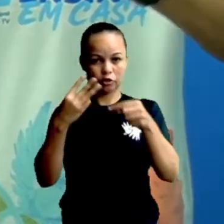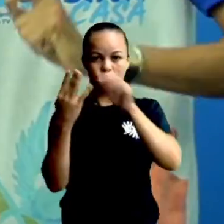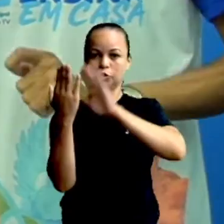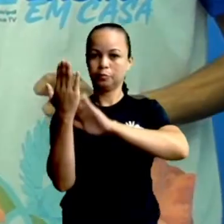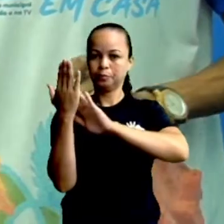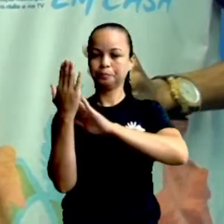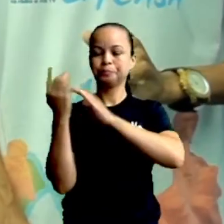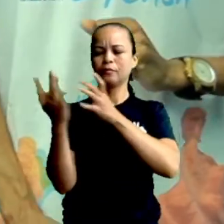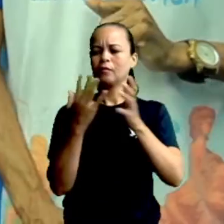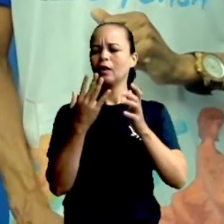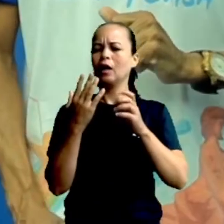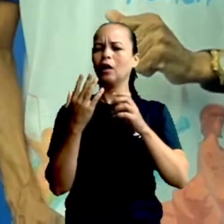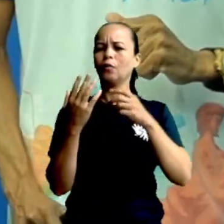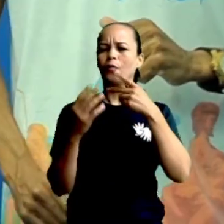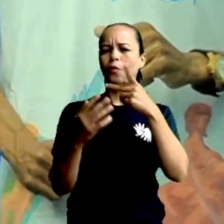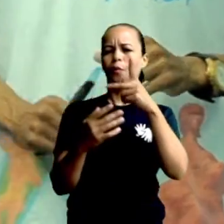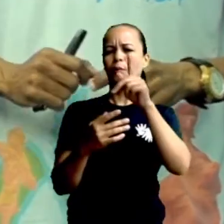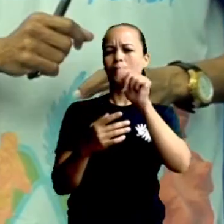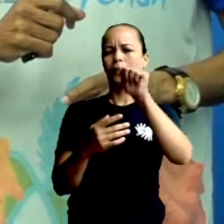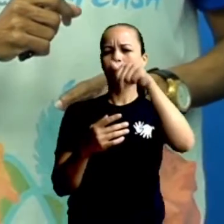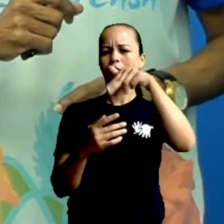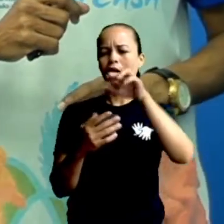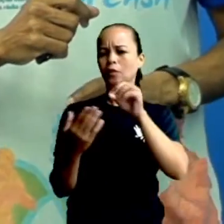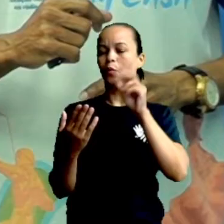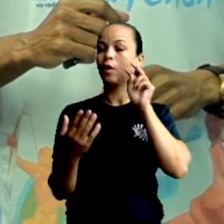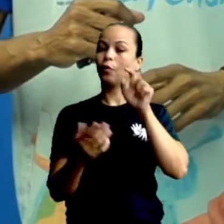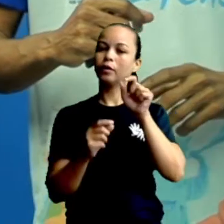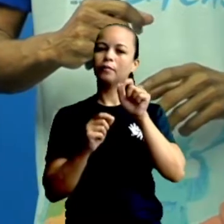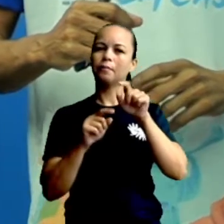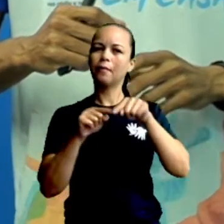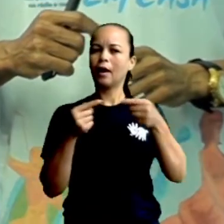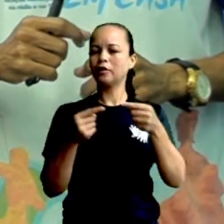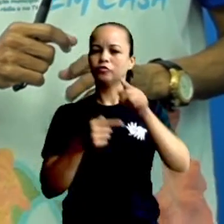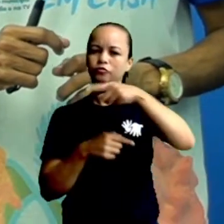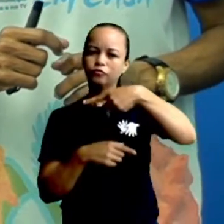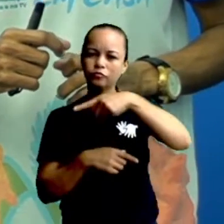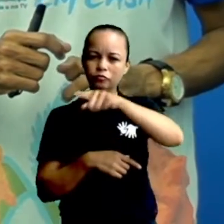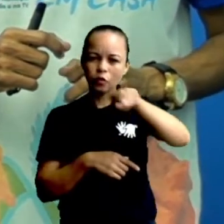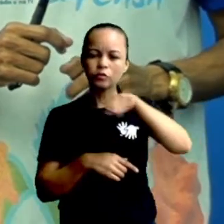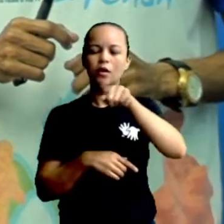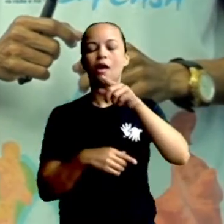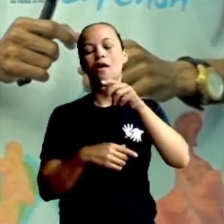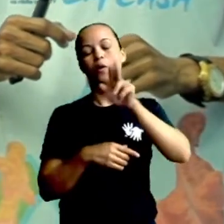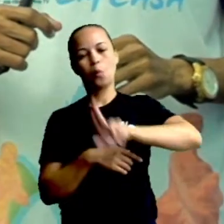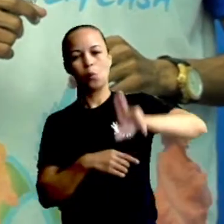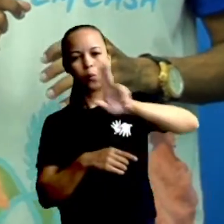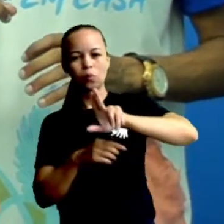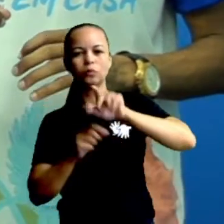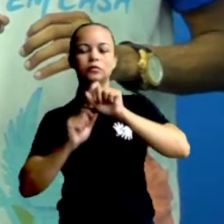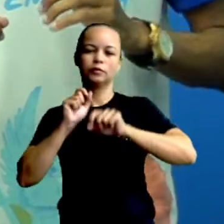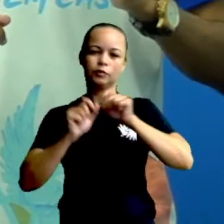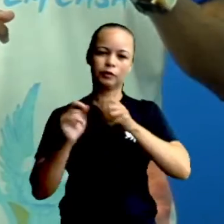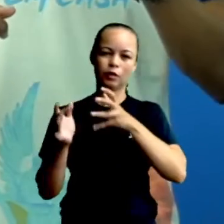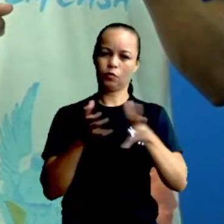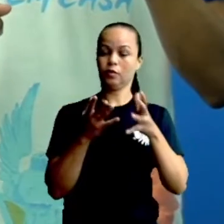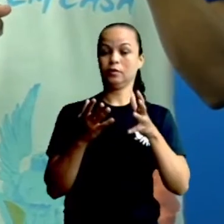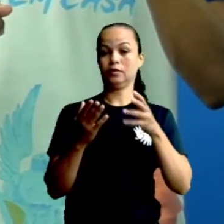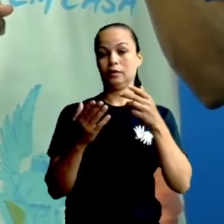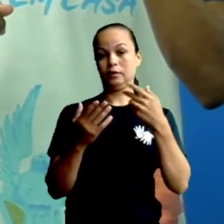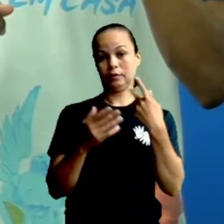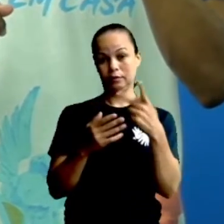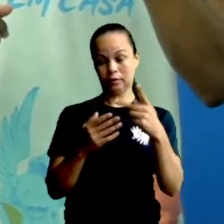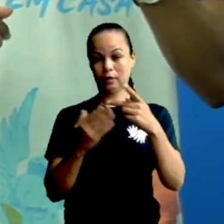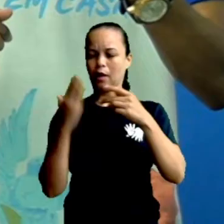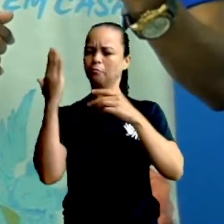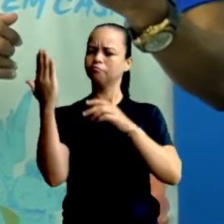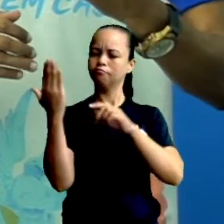O espelho plano, que é o principal, que é o que mais vocês utilizam. Então, ó, esse espelho plano, ela